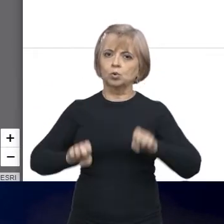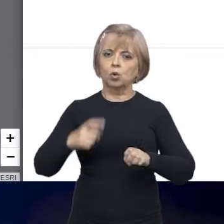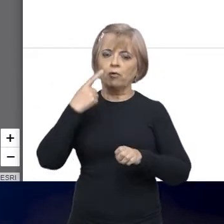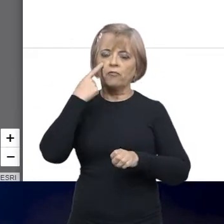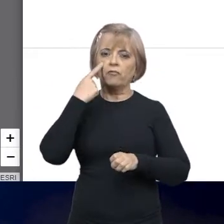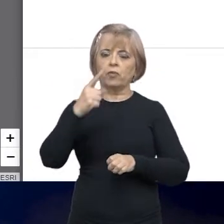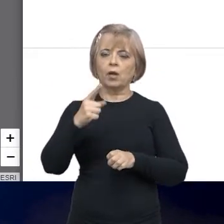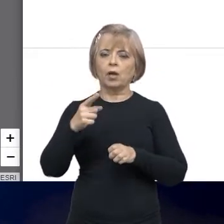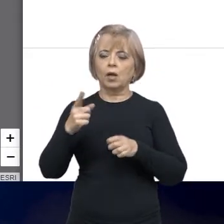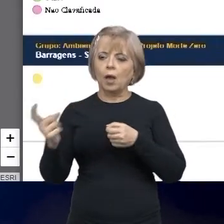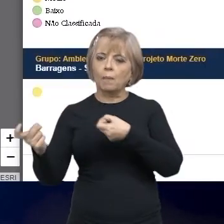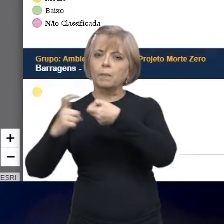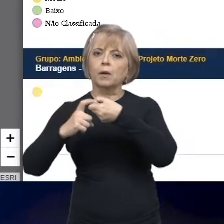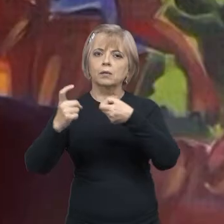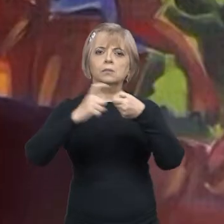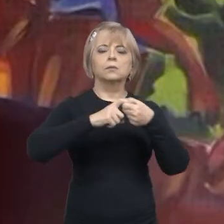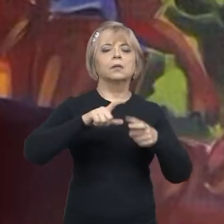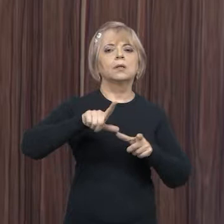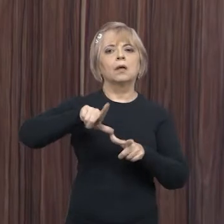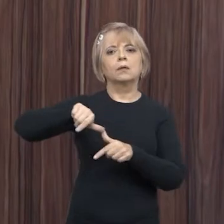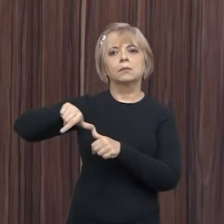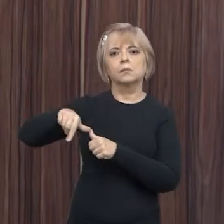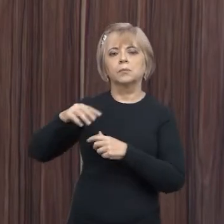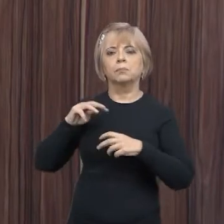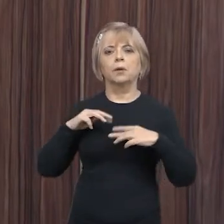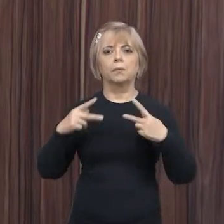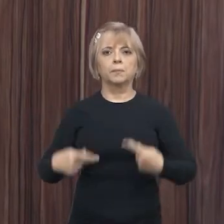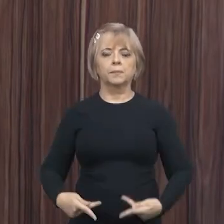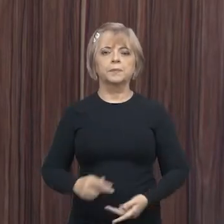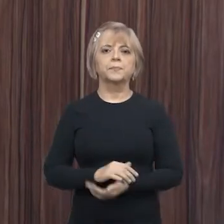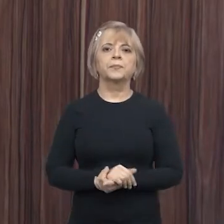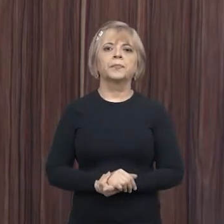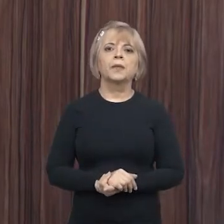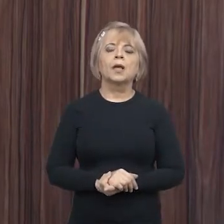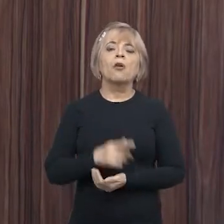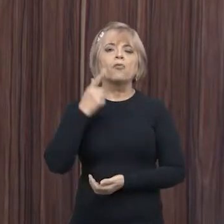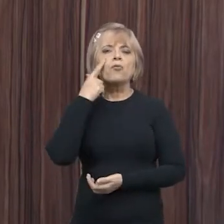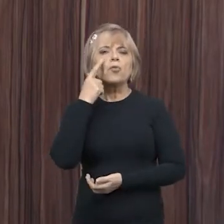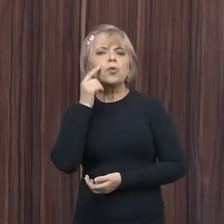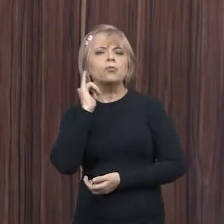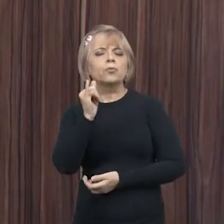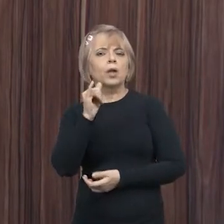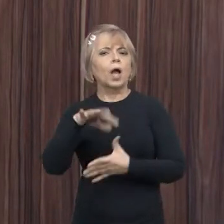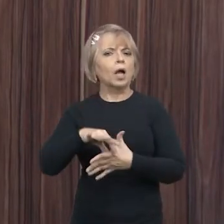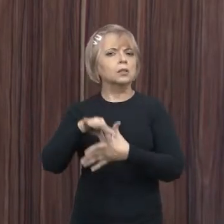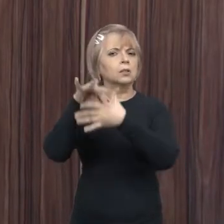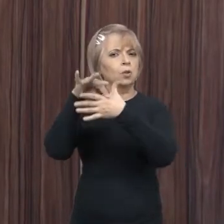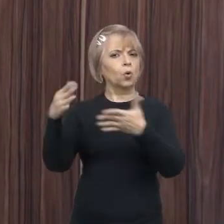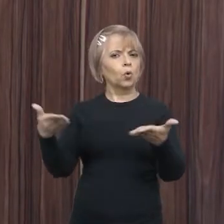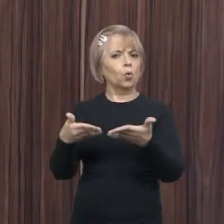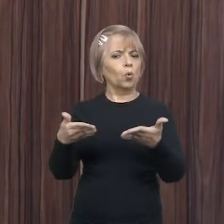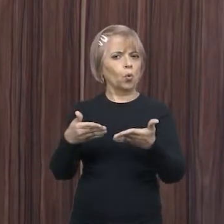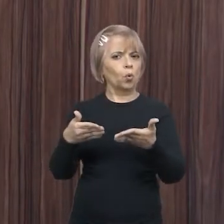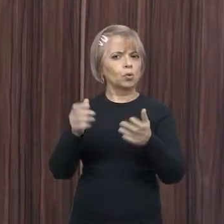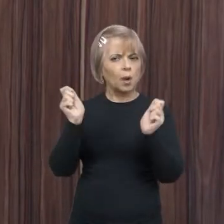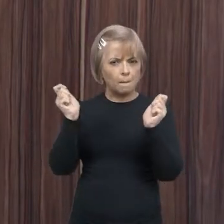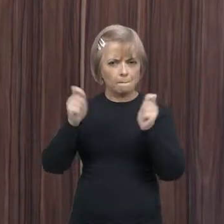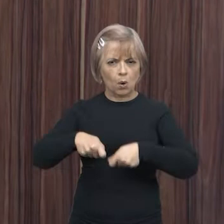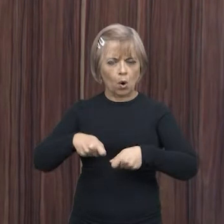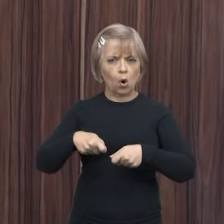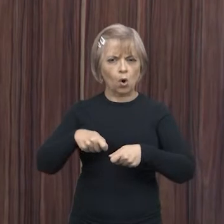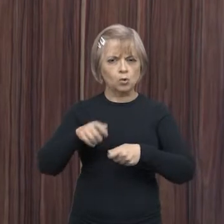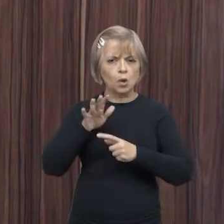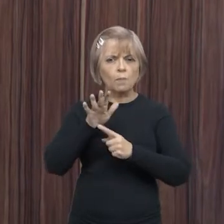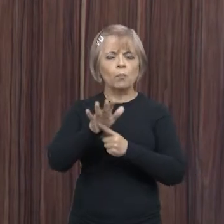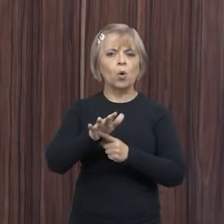em parceria com o MP em Mapas. Doutor, o senhor falou dessa atual gestão, né? É possível destacar os principais desafios e